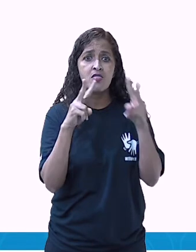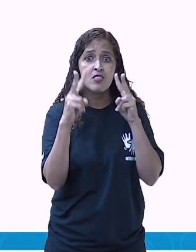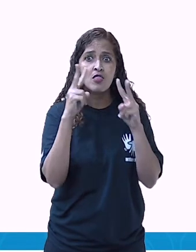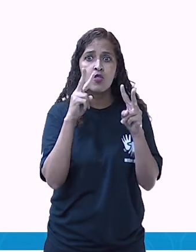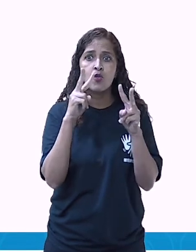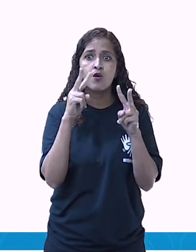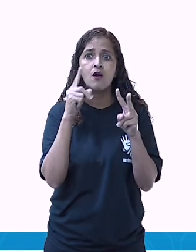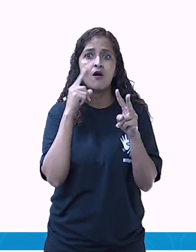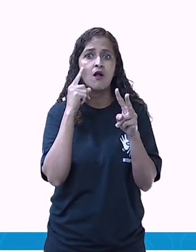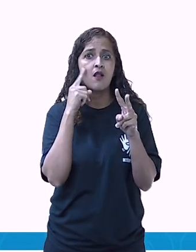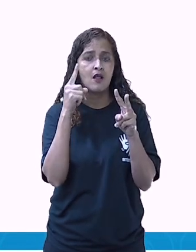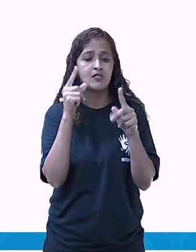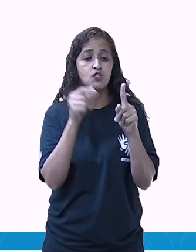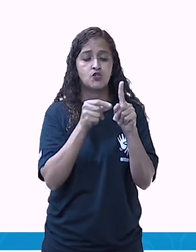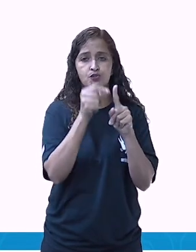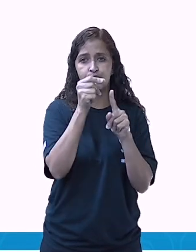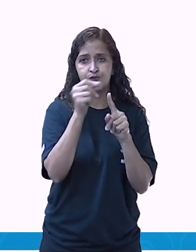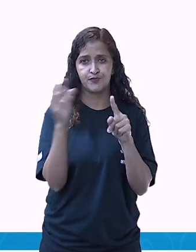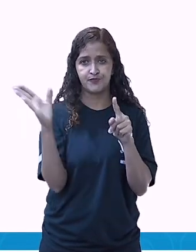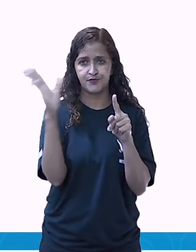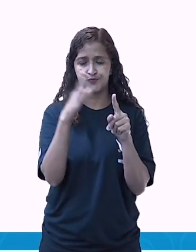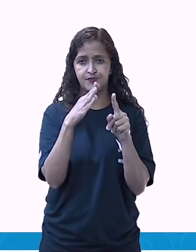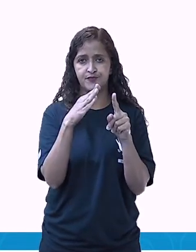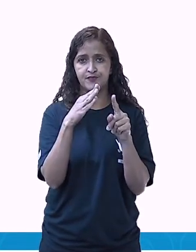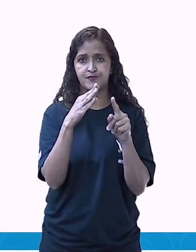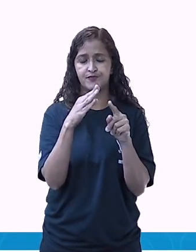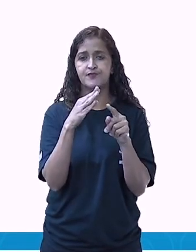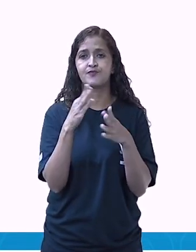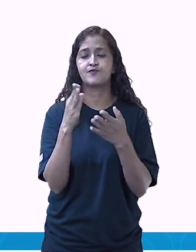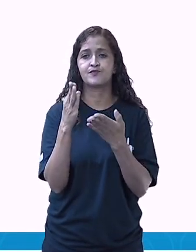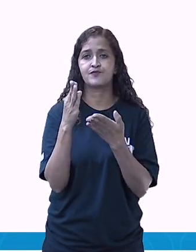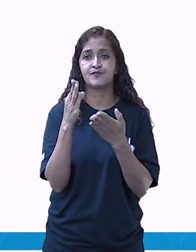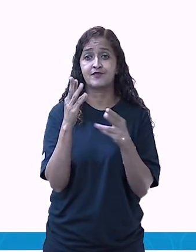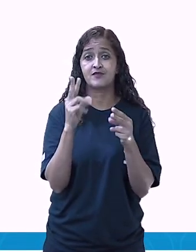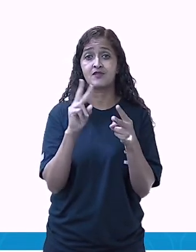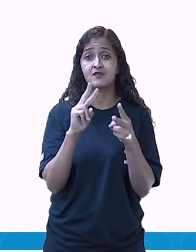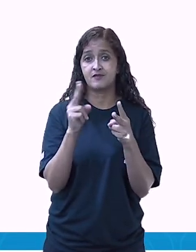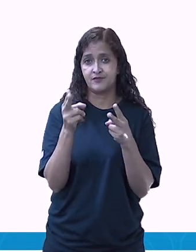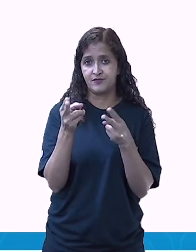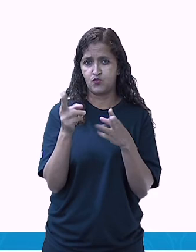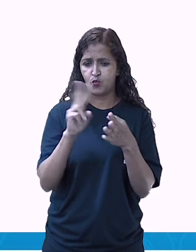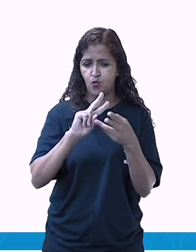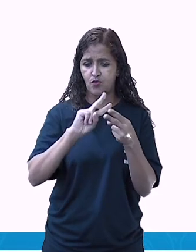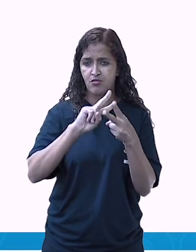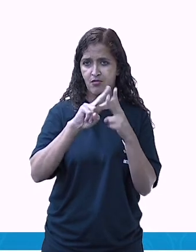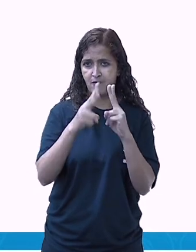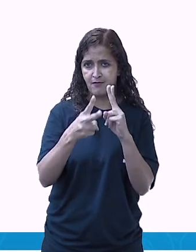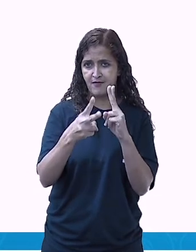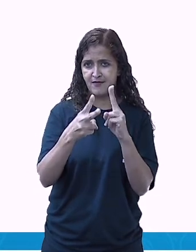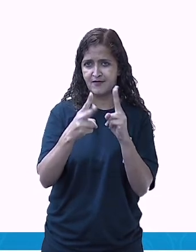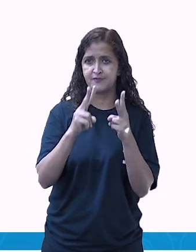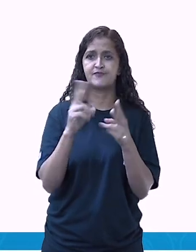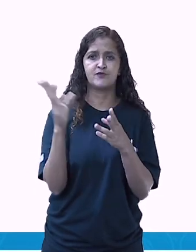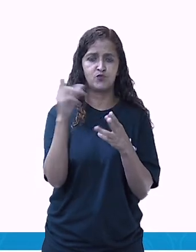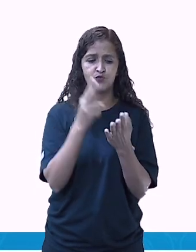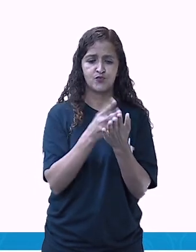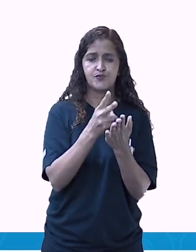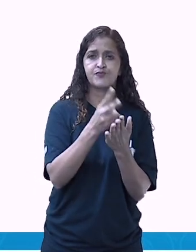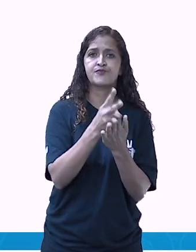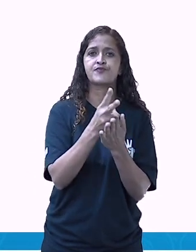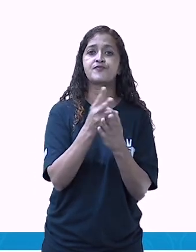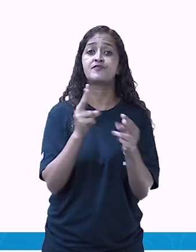unidade, tá? Agora, vamos para o escrito aqui de baixo, para o ímpar. Vamos continuar.